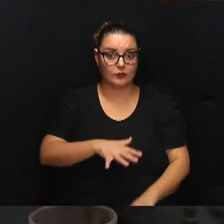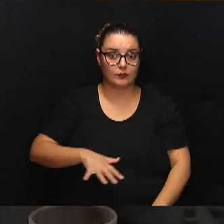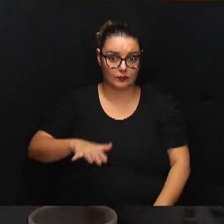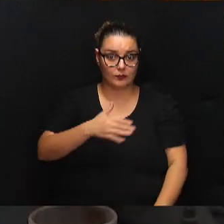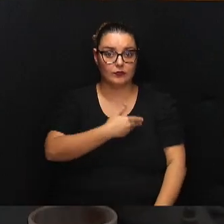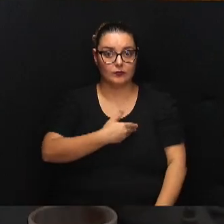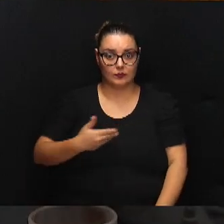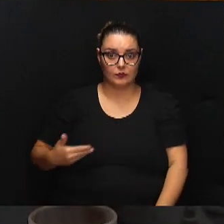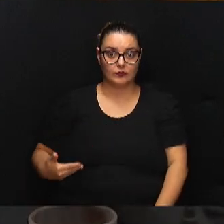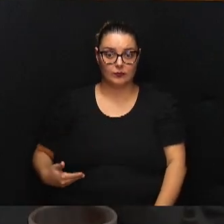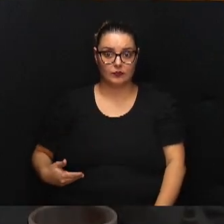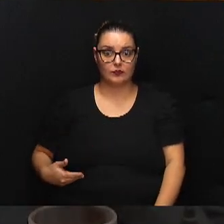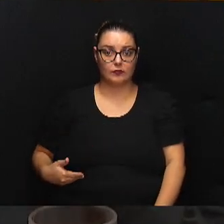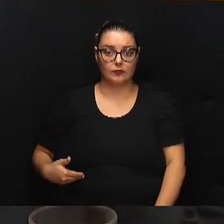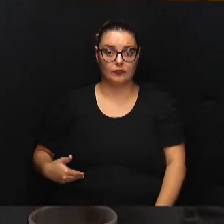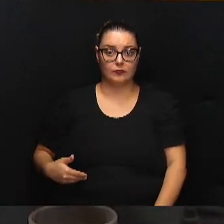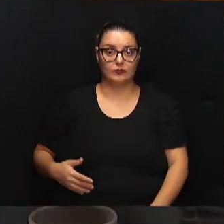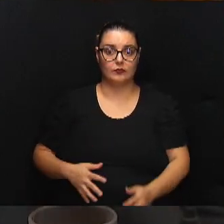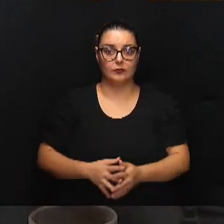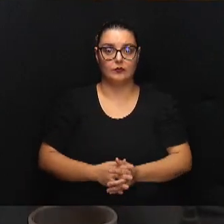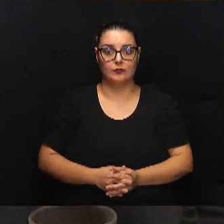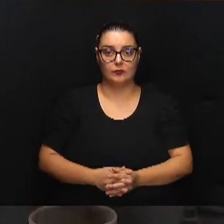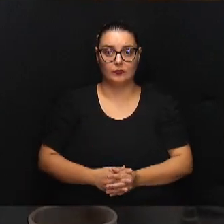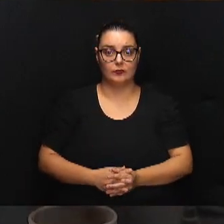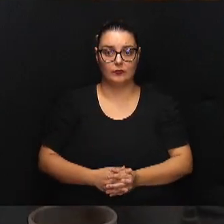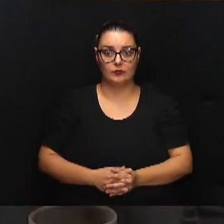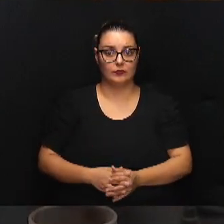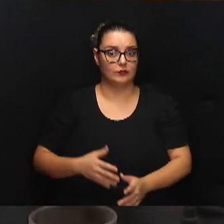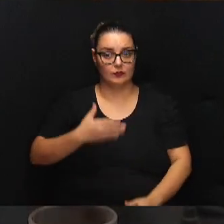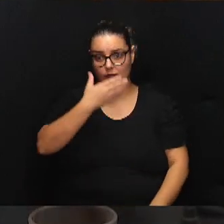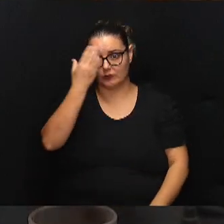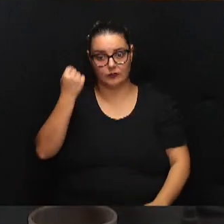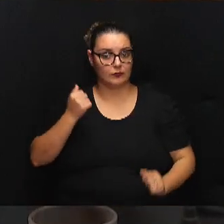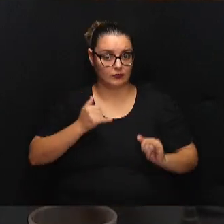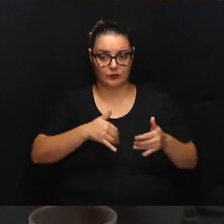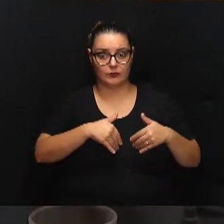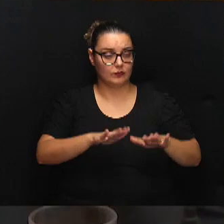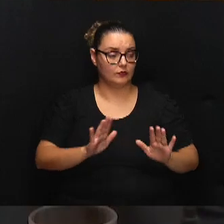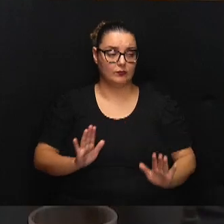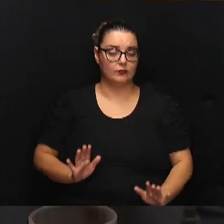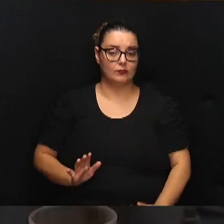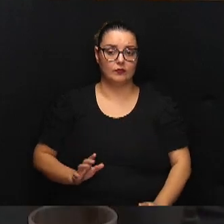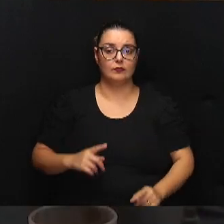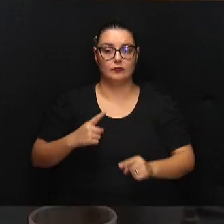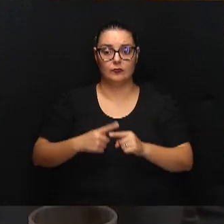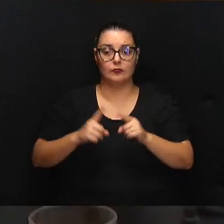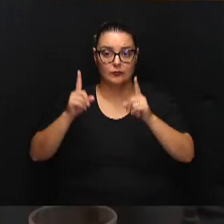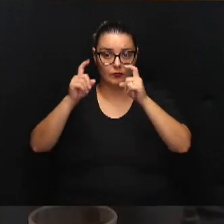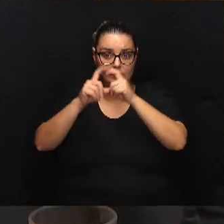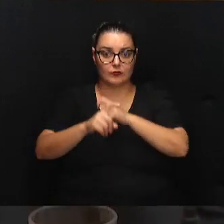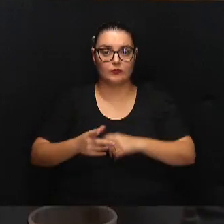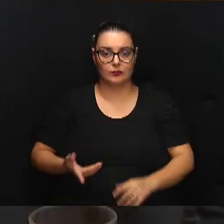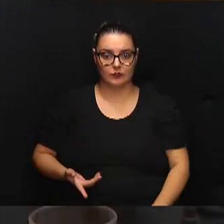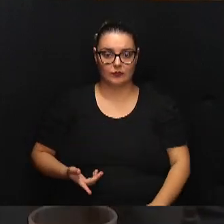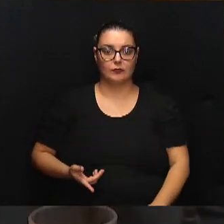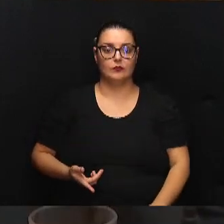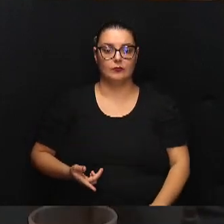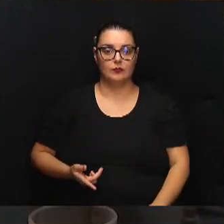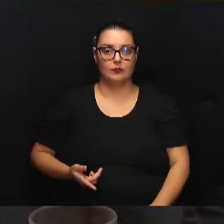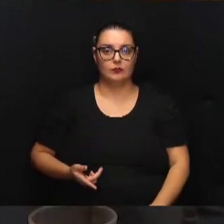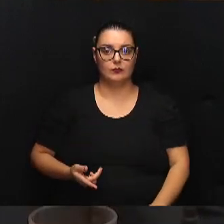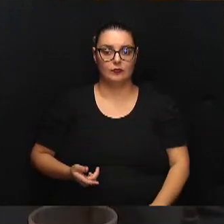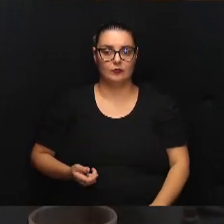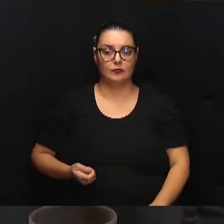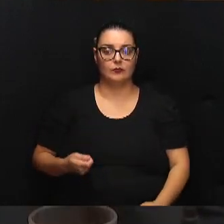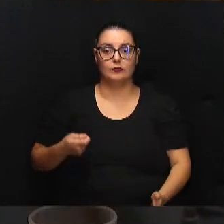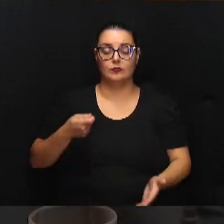público, né? A gente esquece, a gente larga a mão, porque é muito difícil você bancar